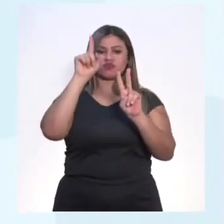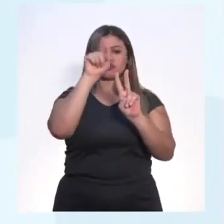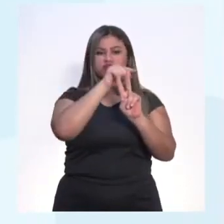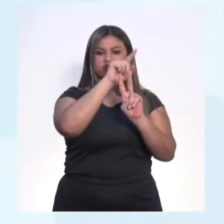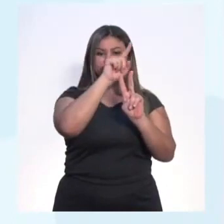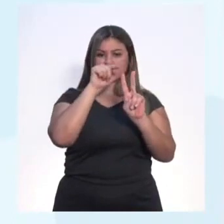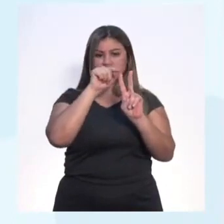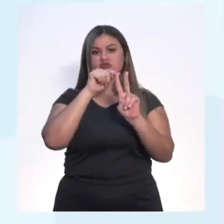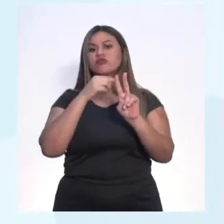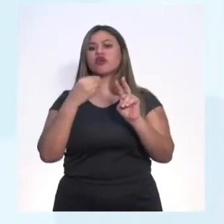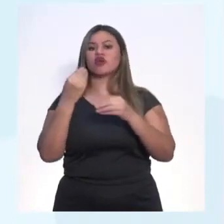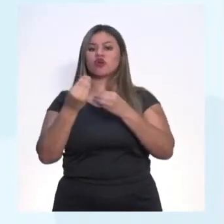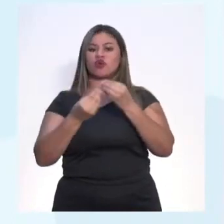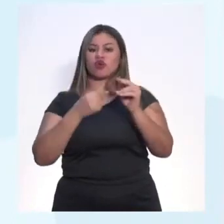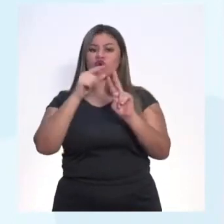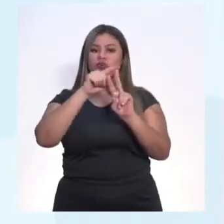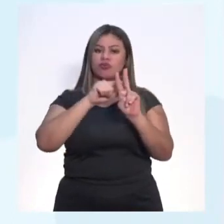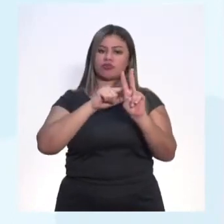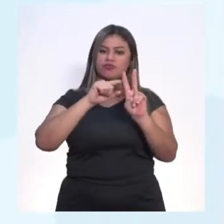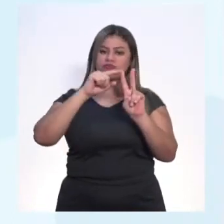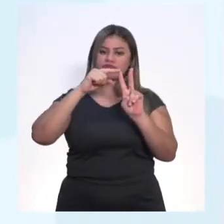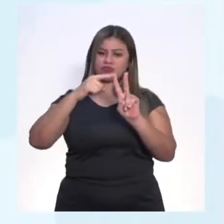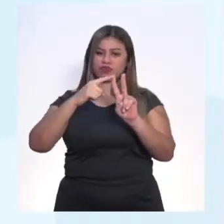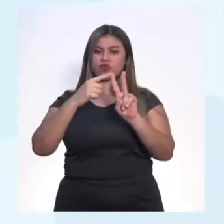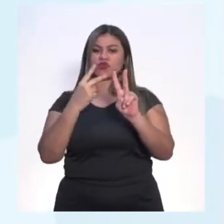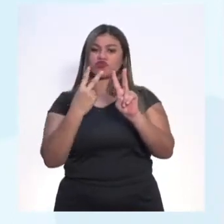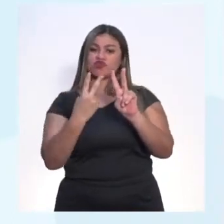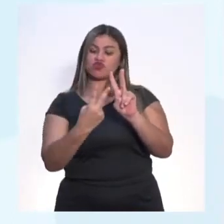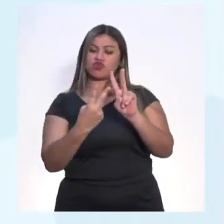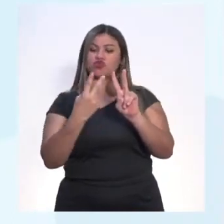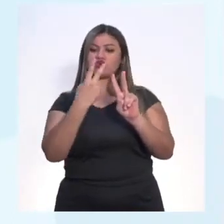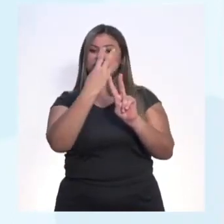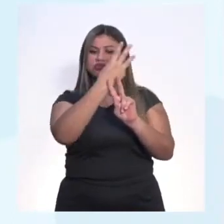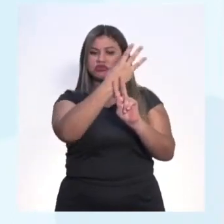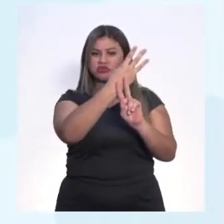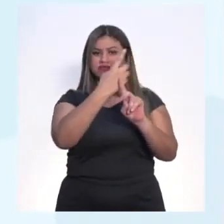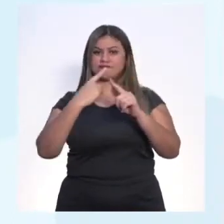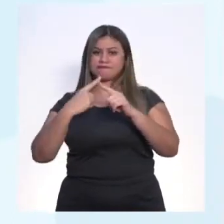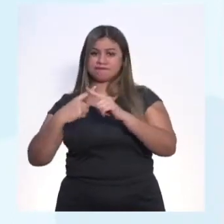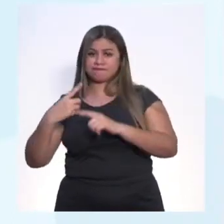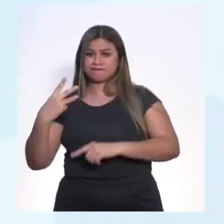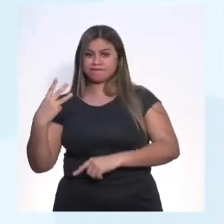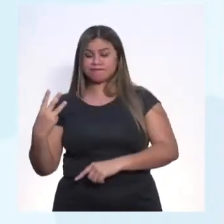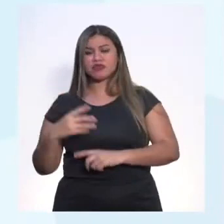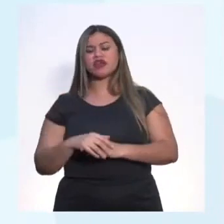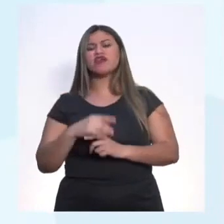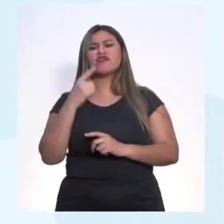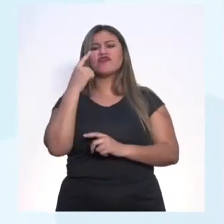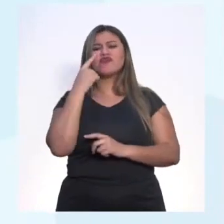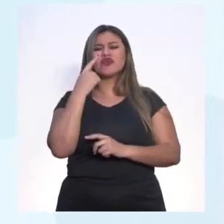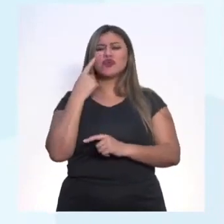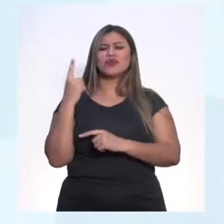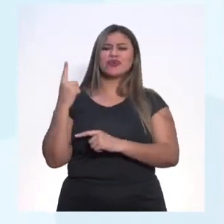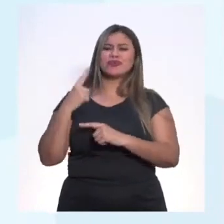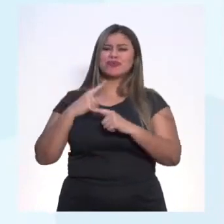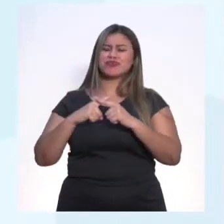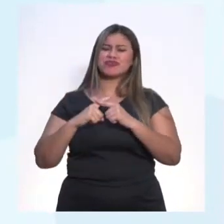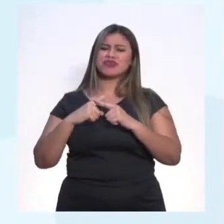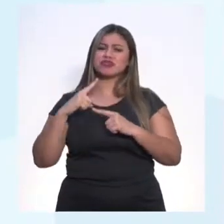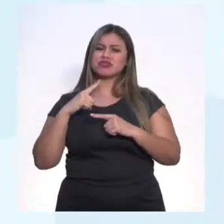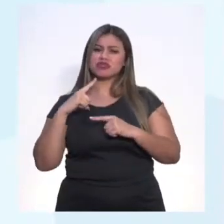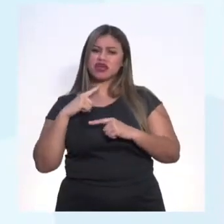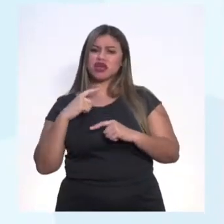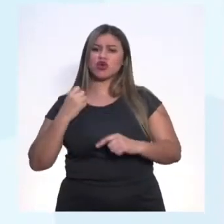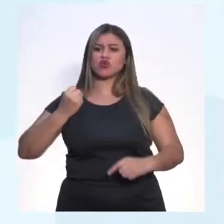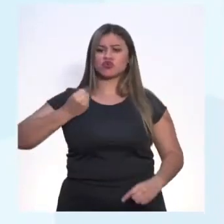raiz cúbica de 2 vezes 3. Quando aparece esse tipo de multiplicação, normalmente